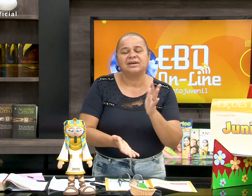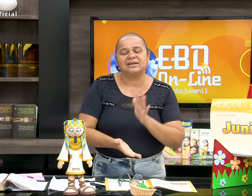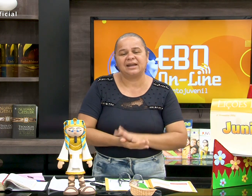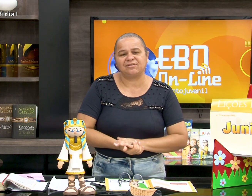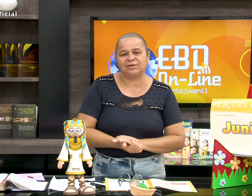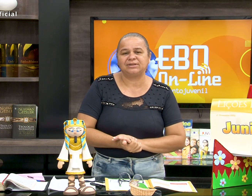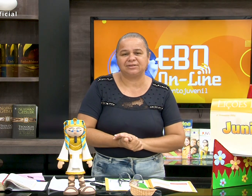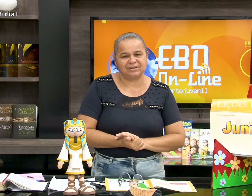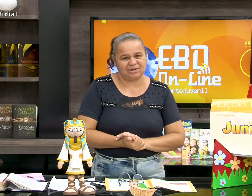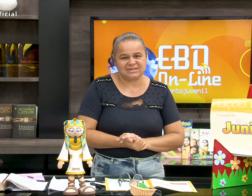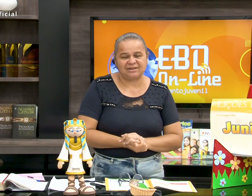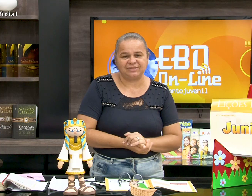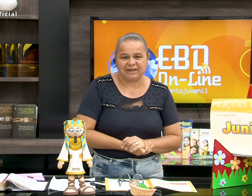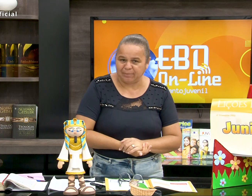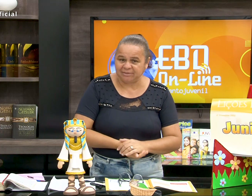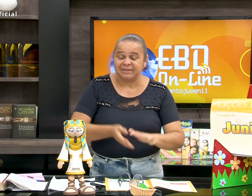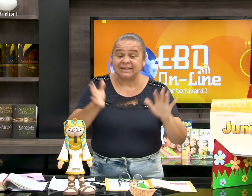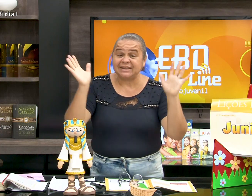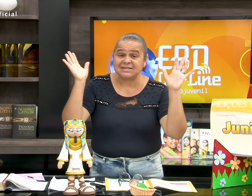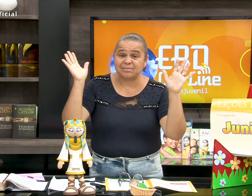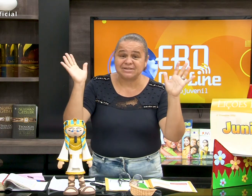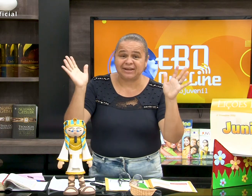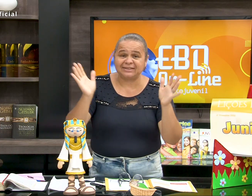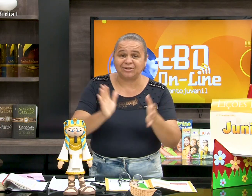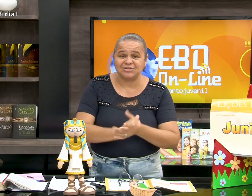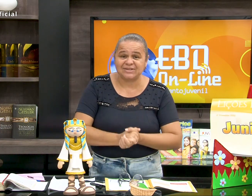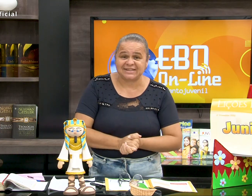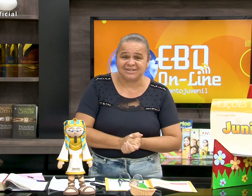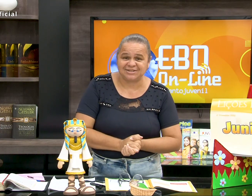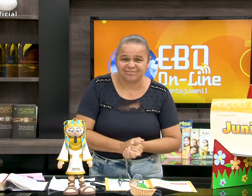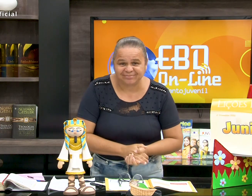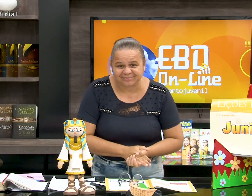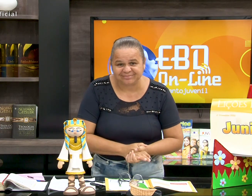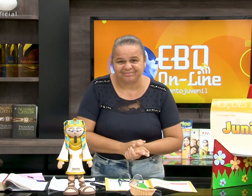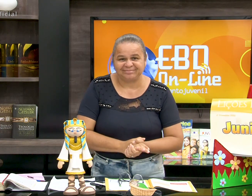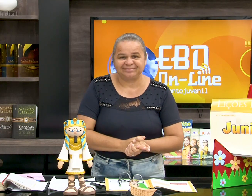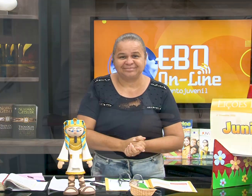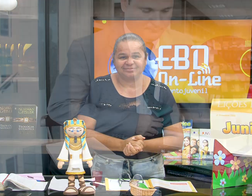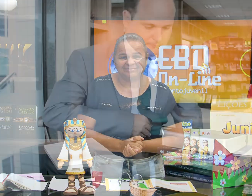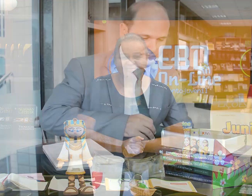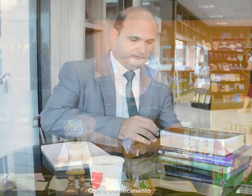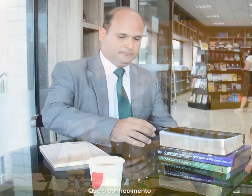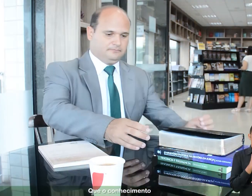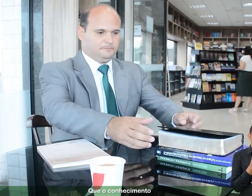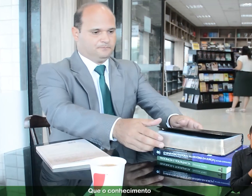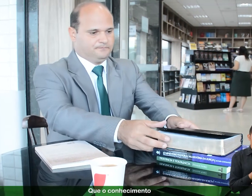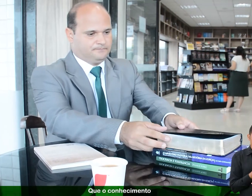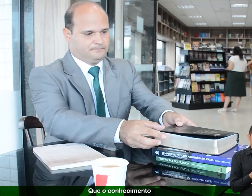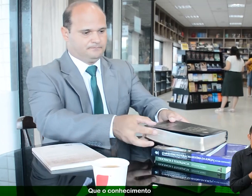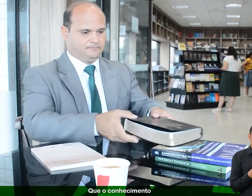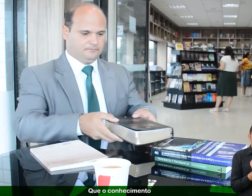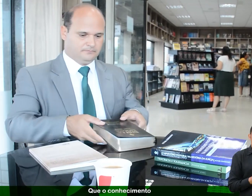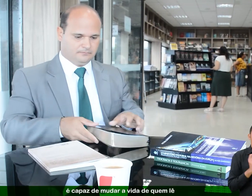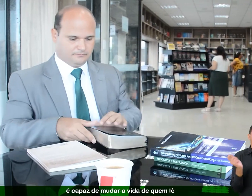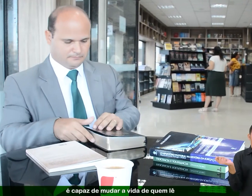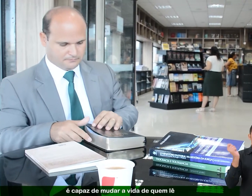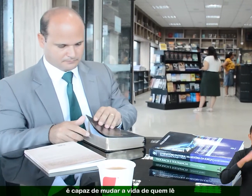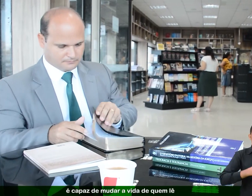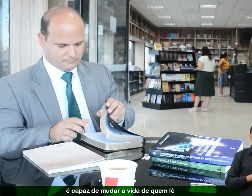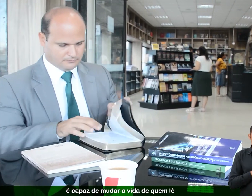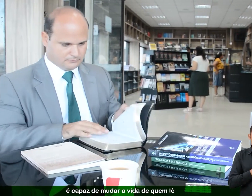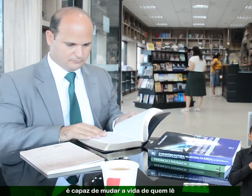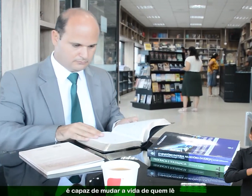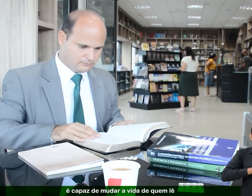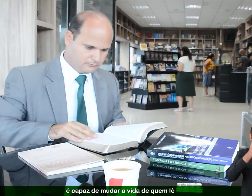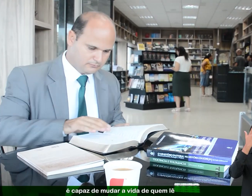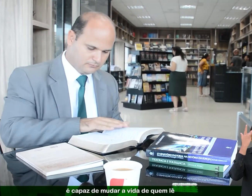Senhor e Ele vai cuidando da nossa vida. Amém? Que Deus abençoe a todos vocês. Que o conhecimento é capaz de